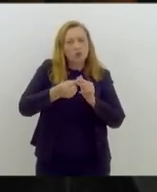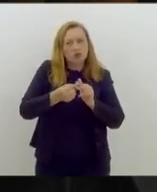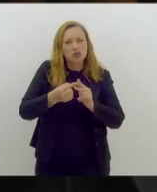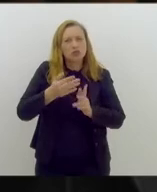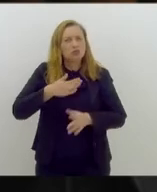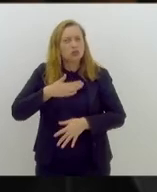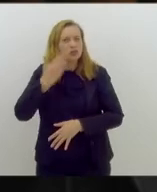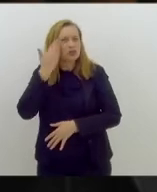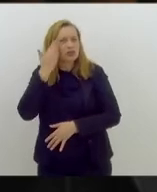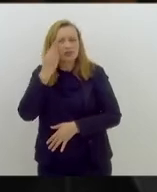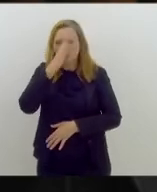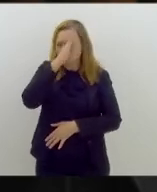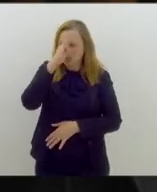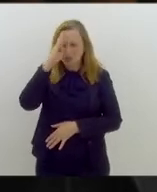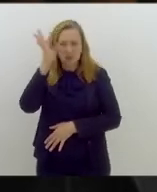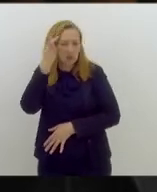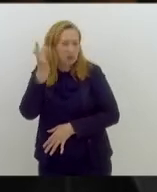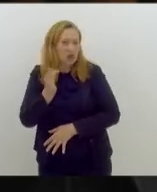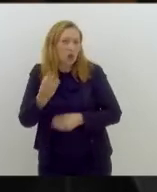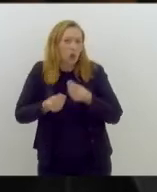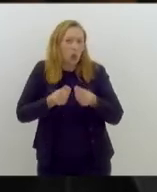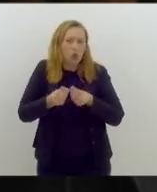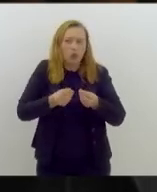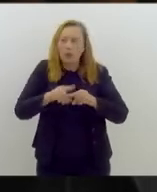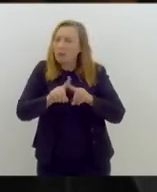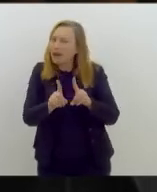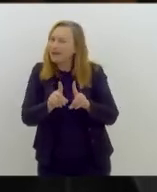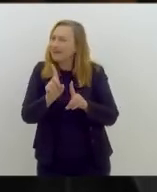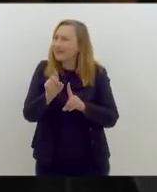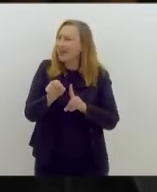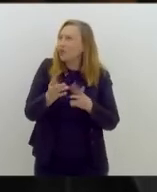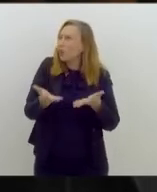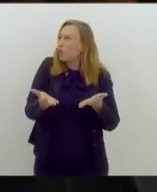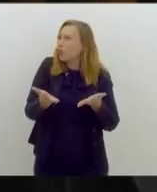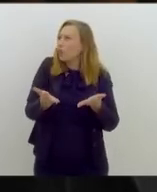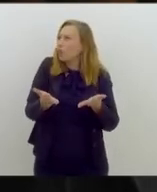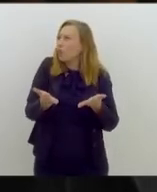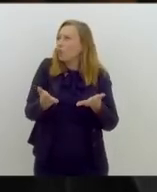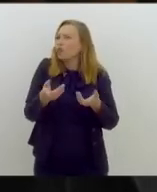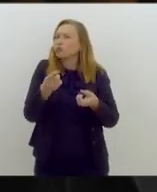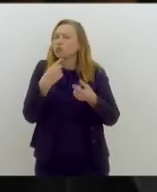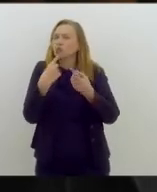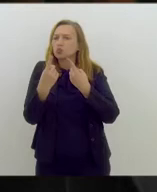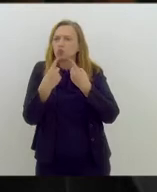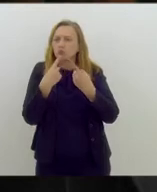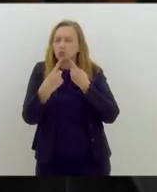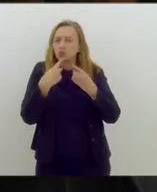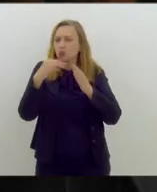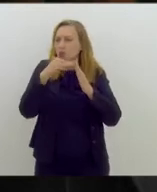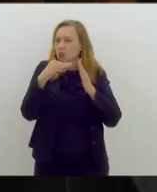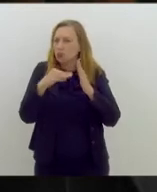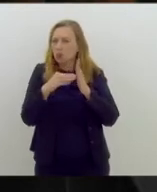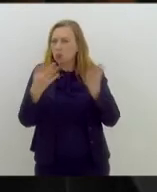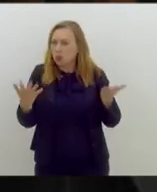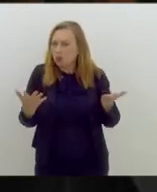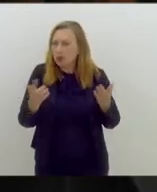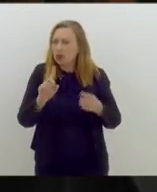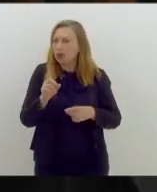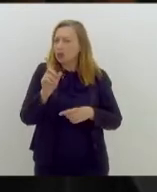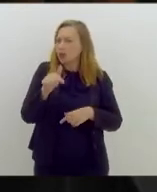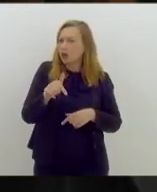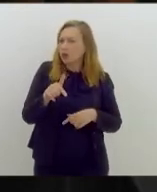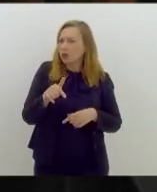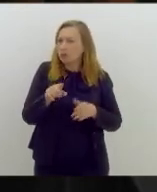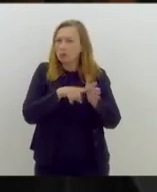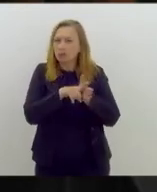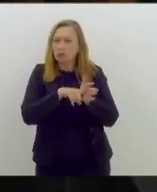da academia não sei como vai ser isso mas é uma bela discussão sobre a metodologia e não para